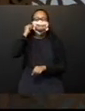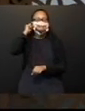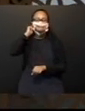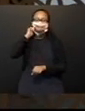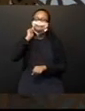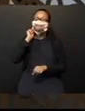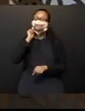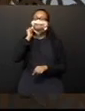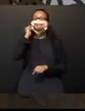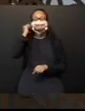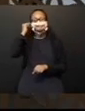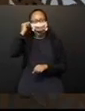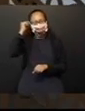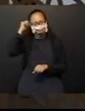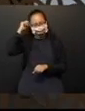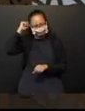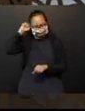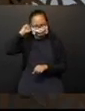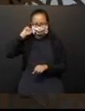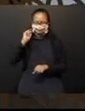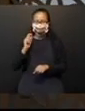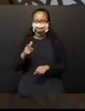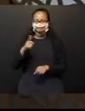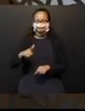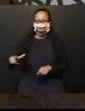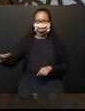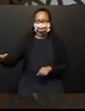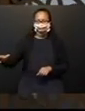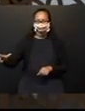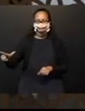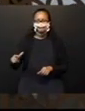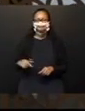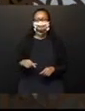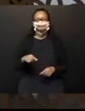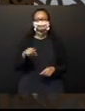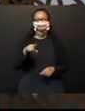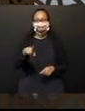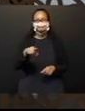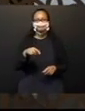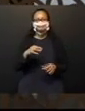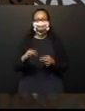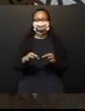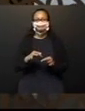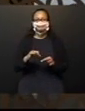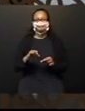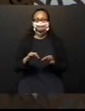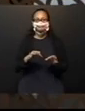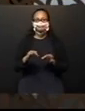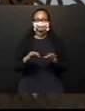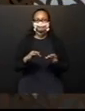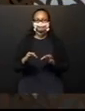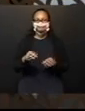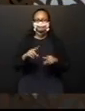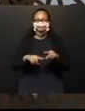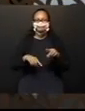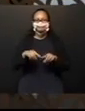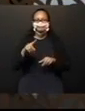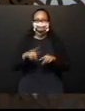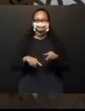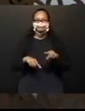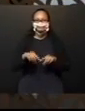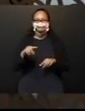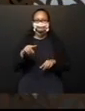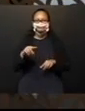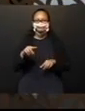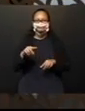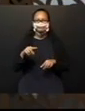dar seguimento ao nosso conteúdo. E aí, vocês prepararam os materiais propostos?